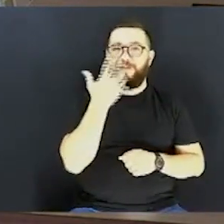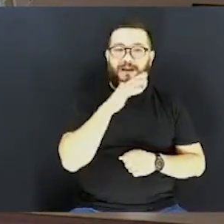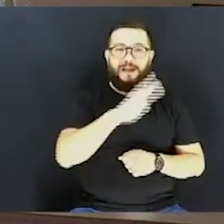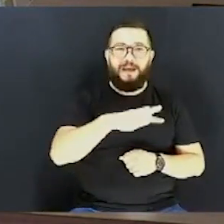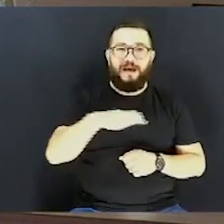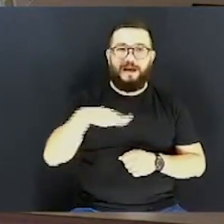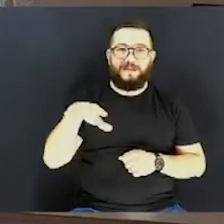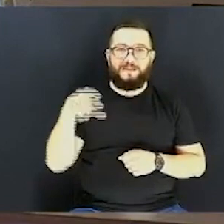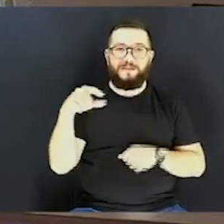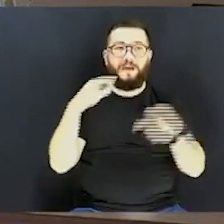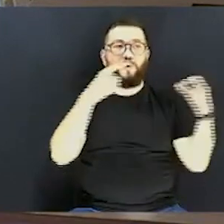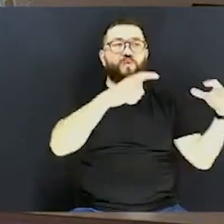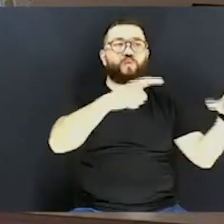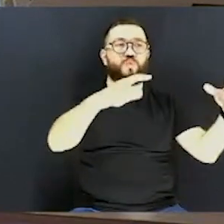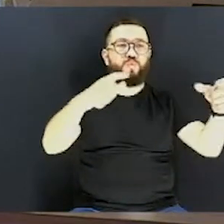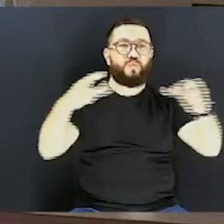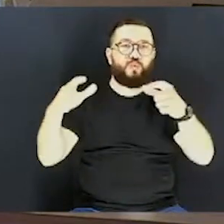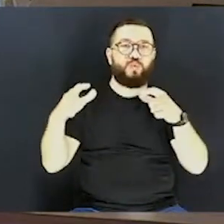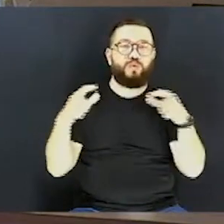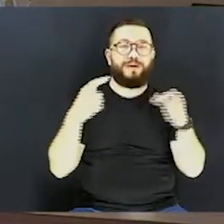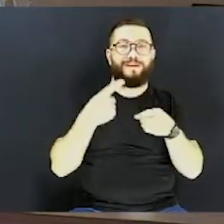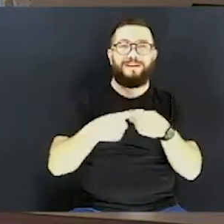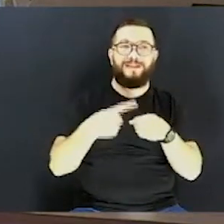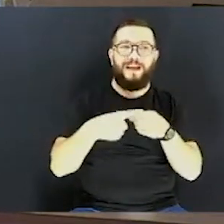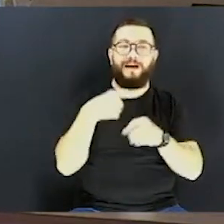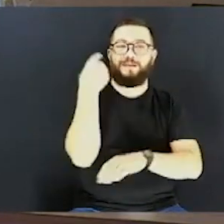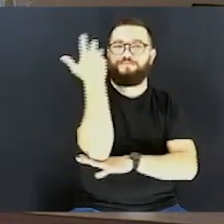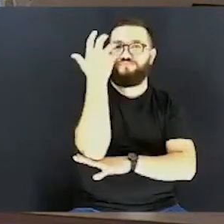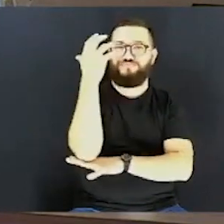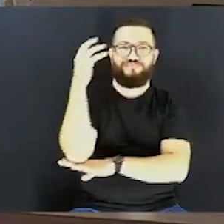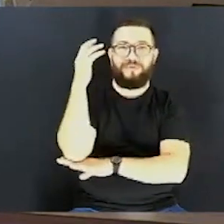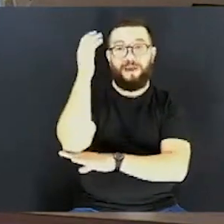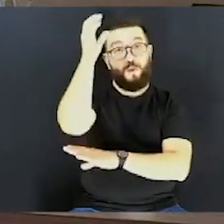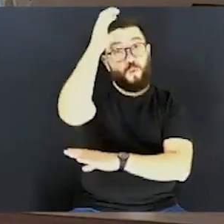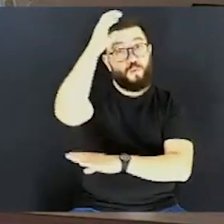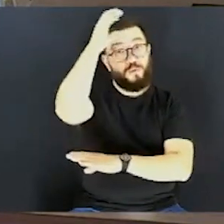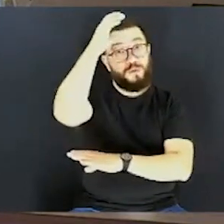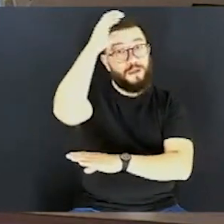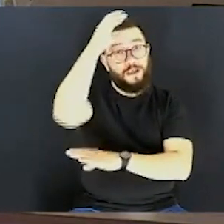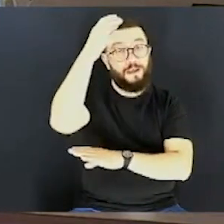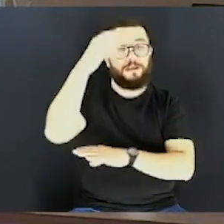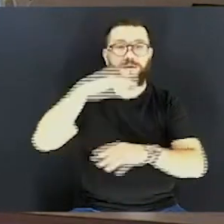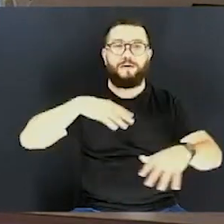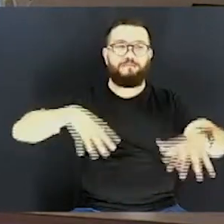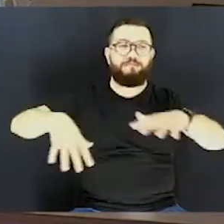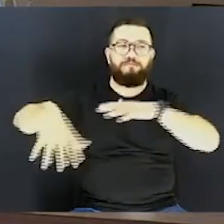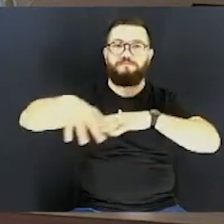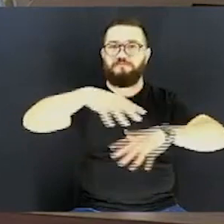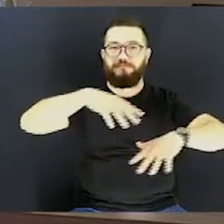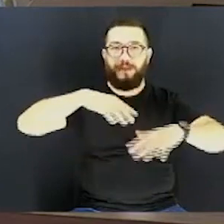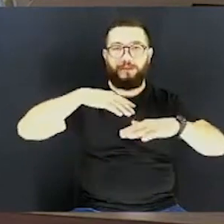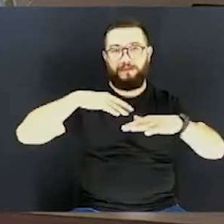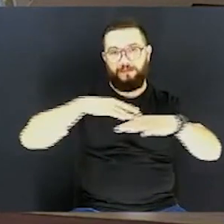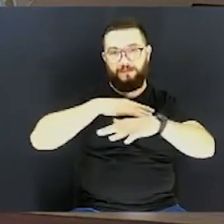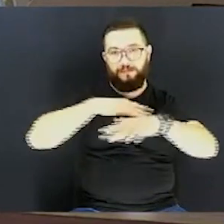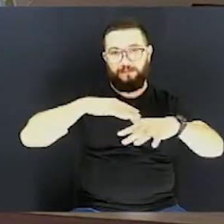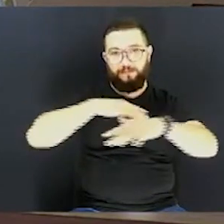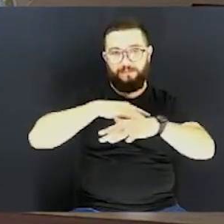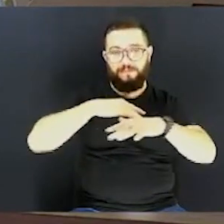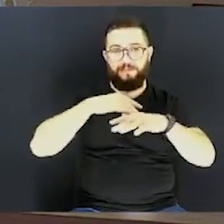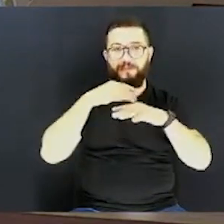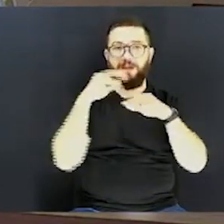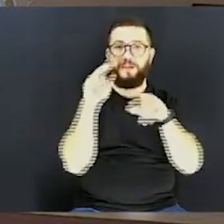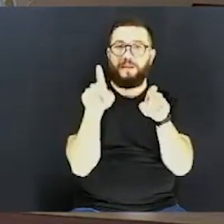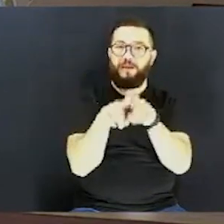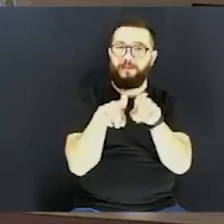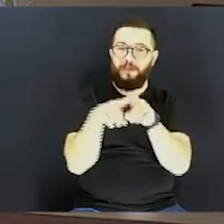meio ambiente, tem como meta fortalecer a consciência urbana, a sustentabilidade e o pertencimento dos sujeitos aos espaços da cidade, envolvendo